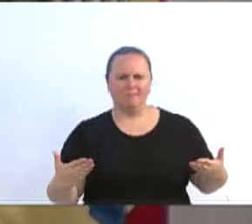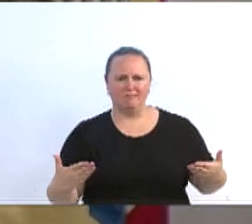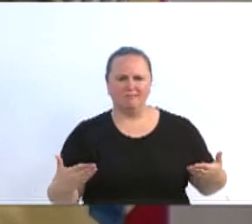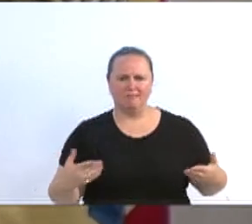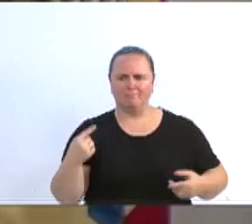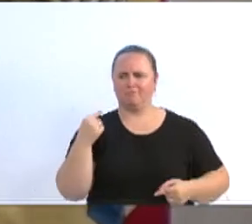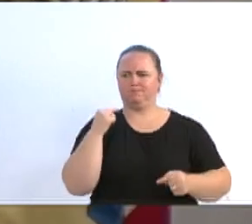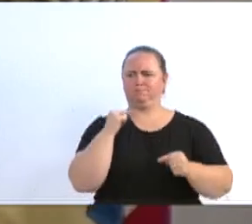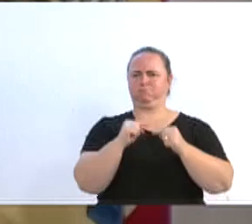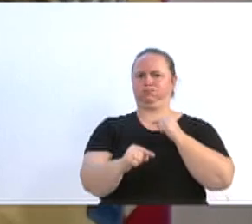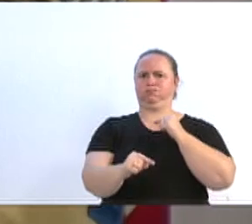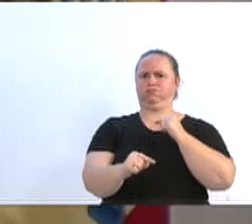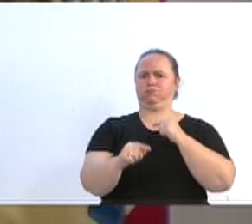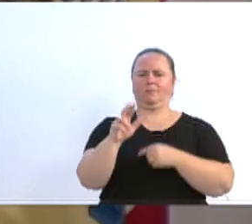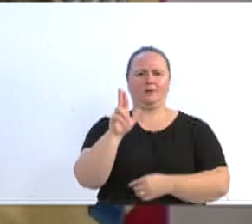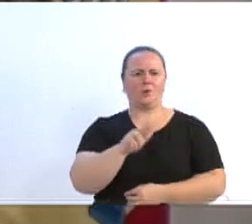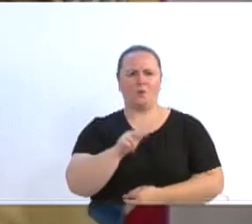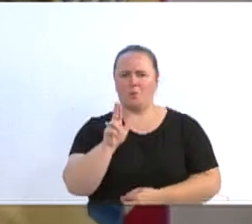inverdade!